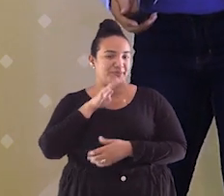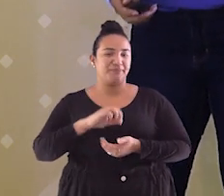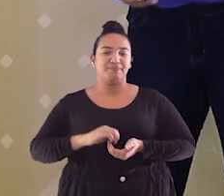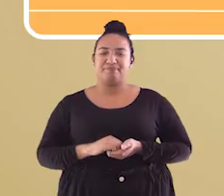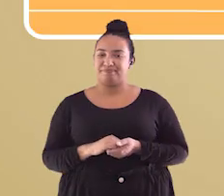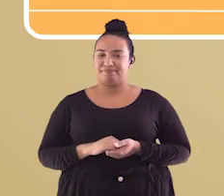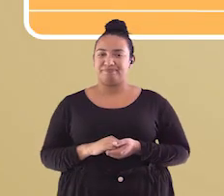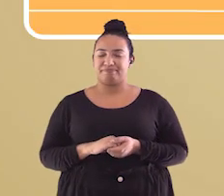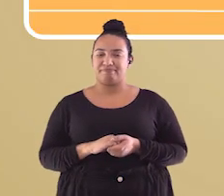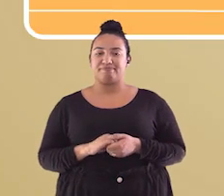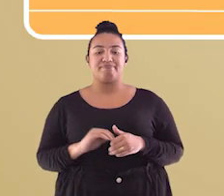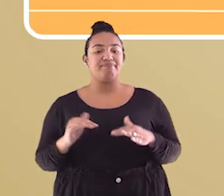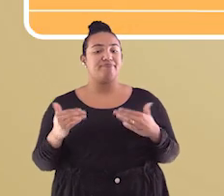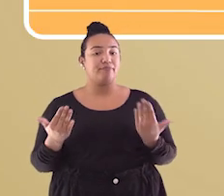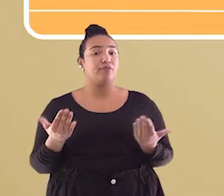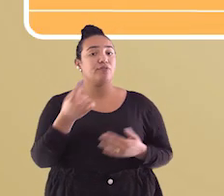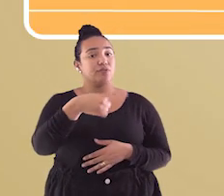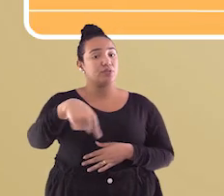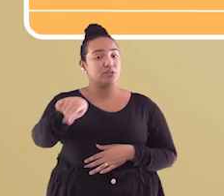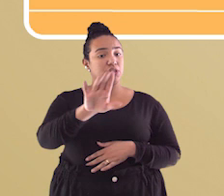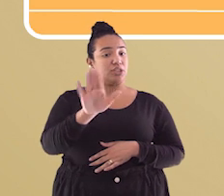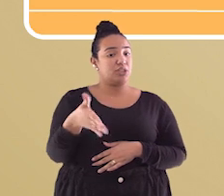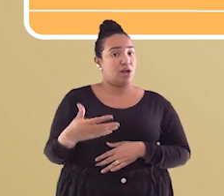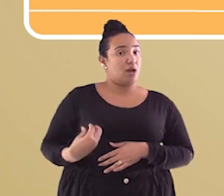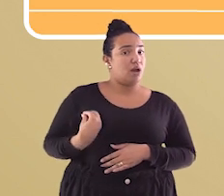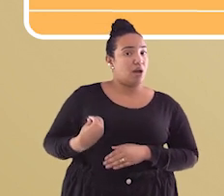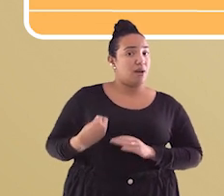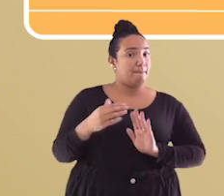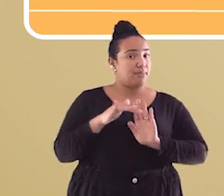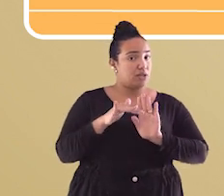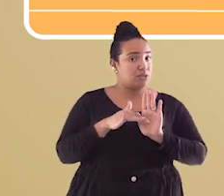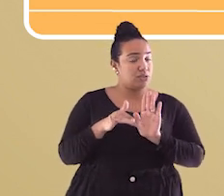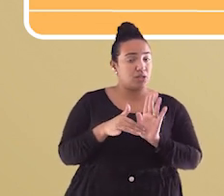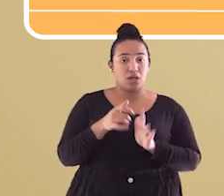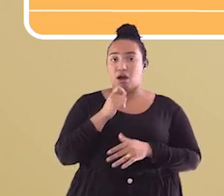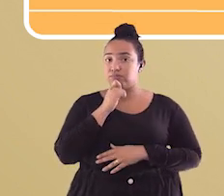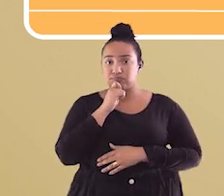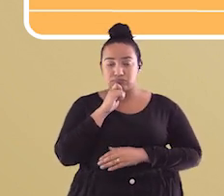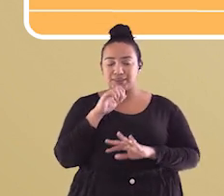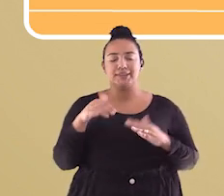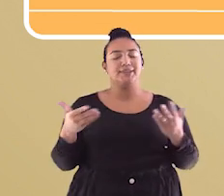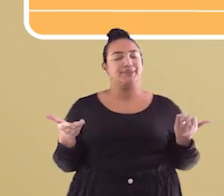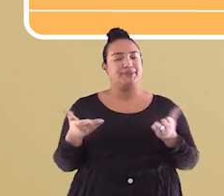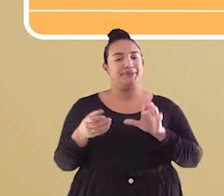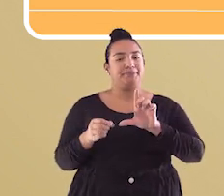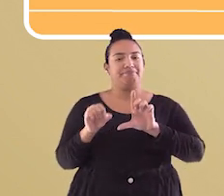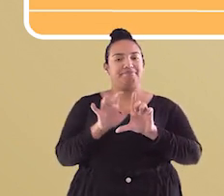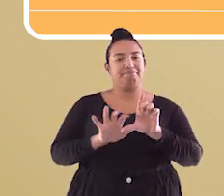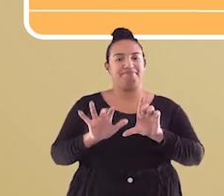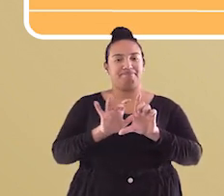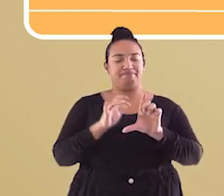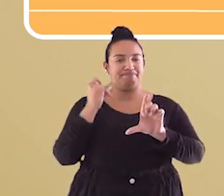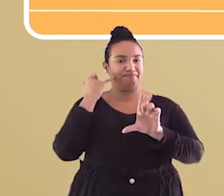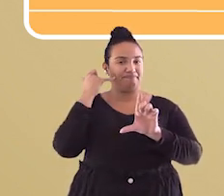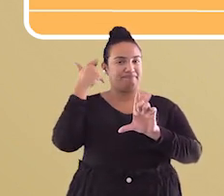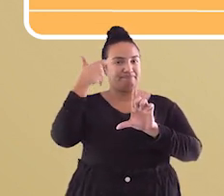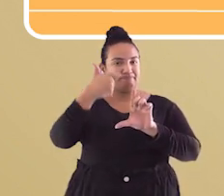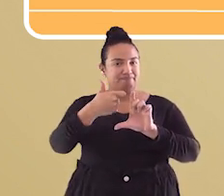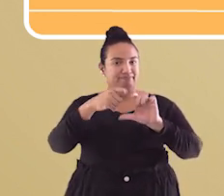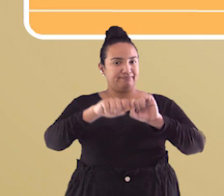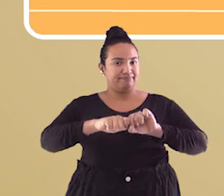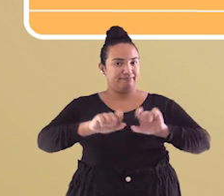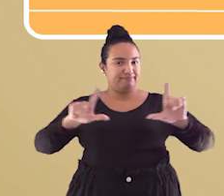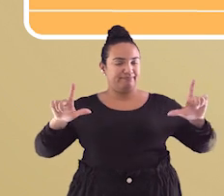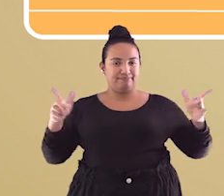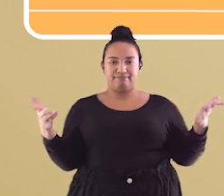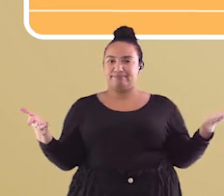né? Estudante, já registrou sua presença em nossa aula? Se ainda não, é só apontar a câmera do celular para o QR